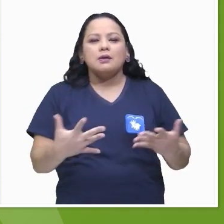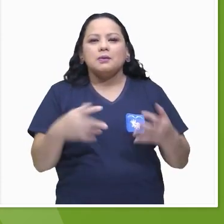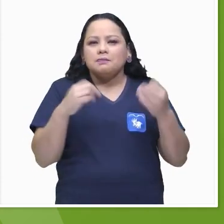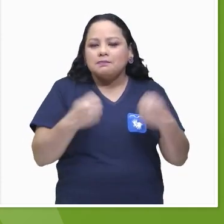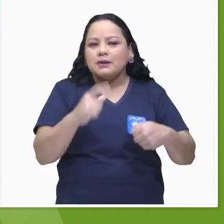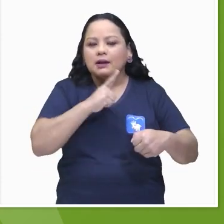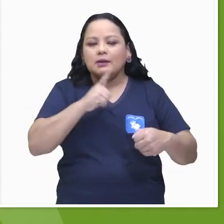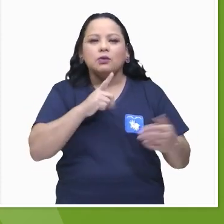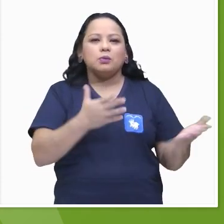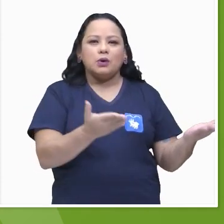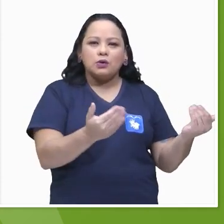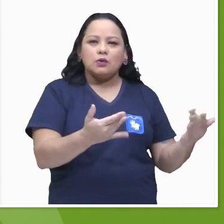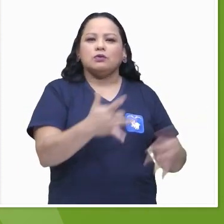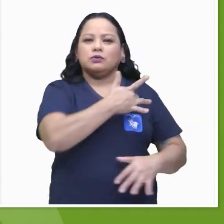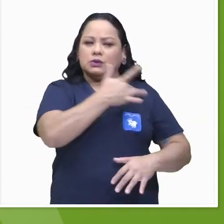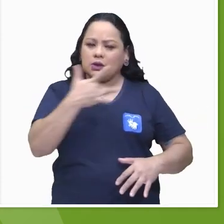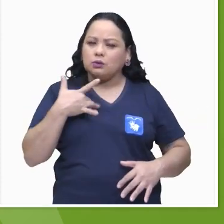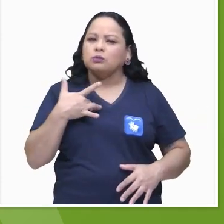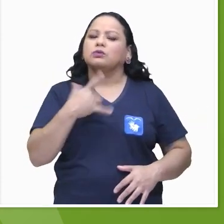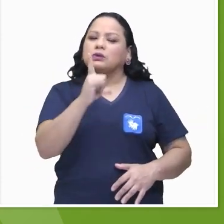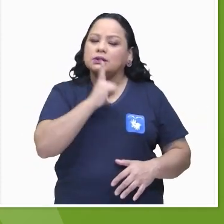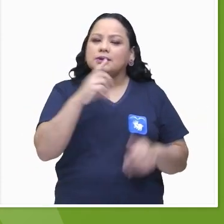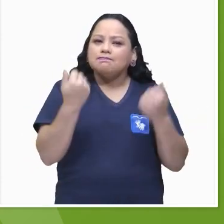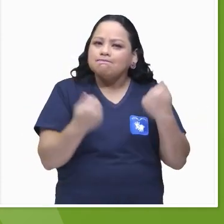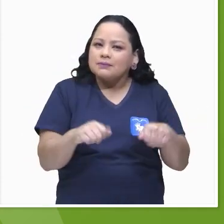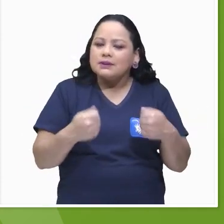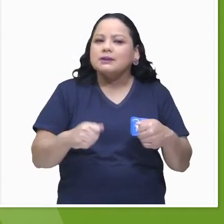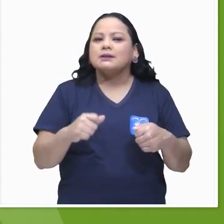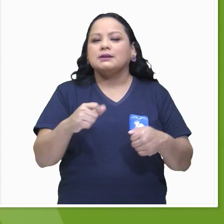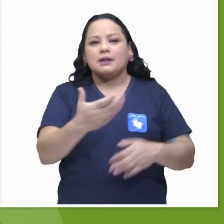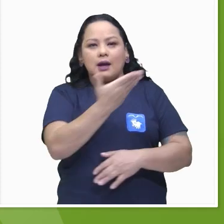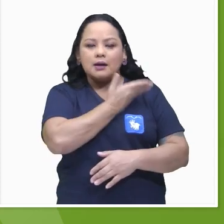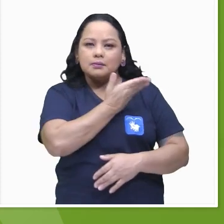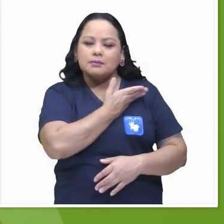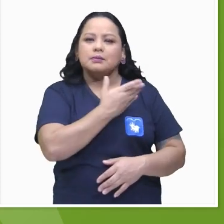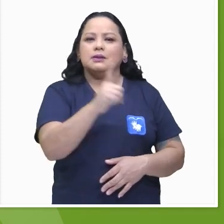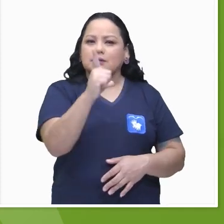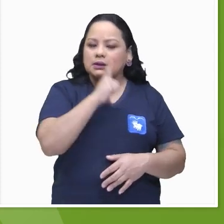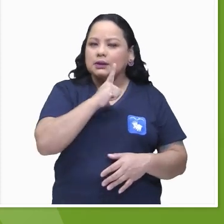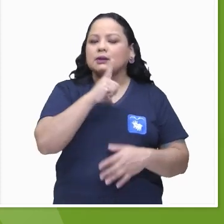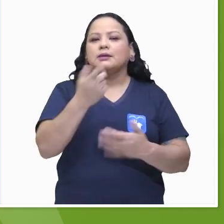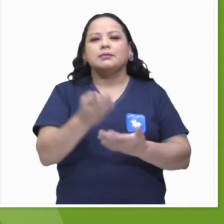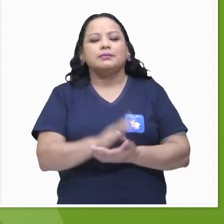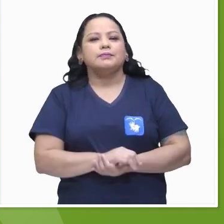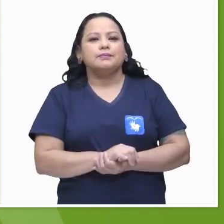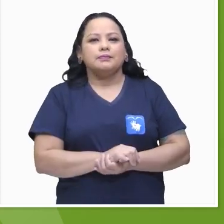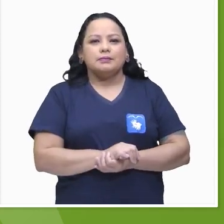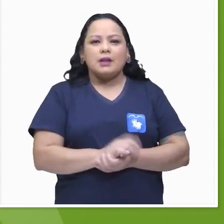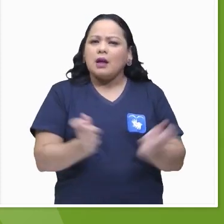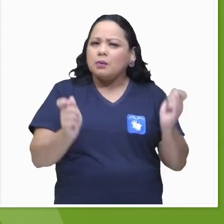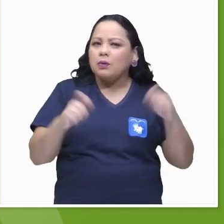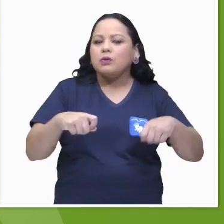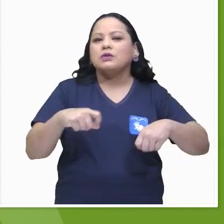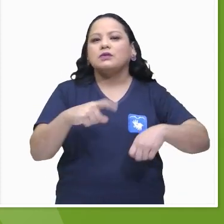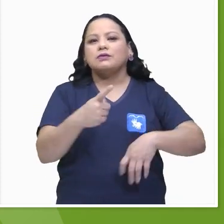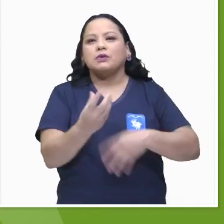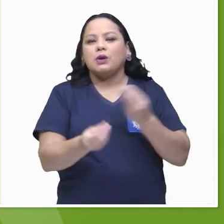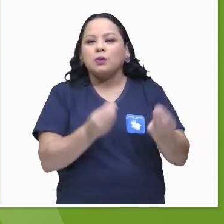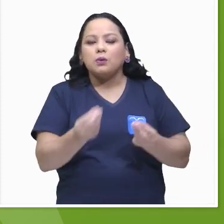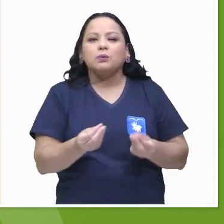uma adolescência saudável, né? Que tenha amigos, que, se possível,